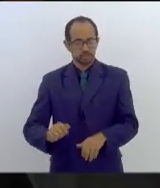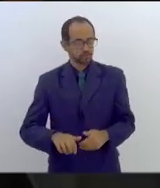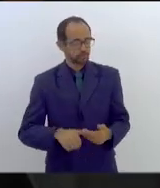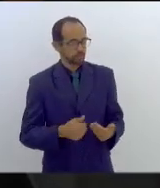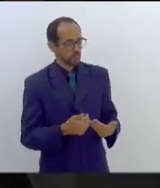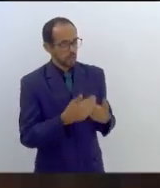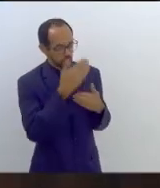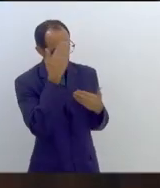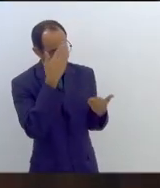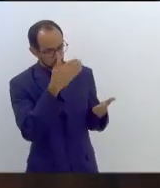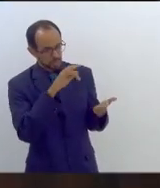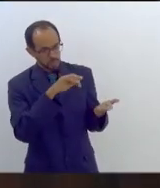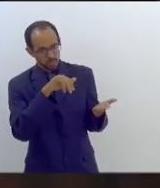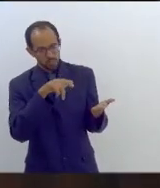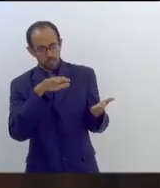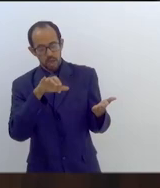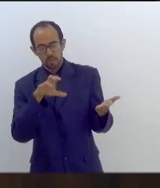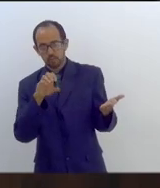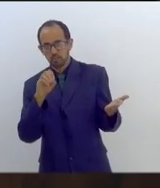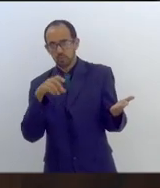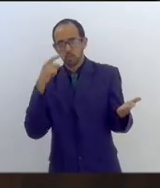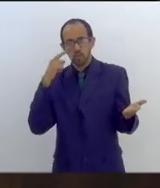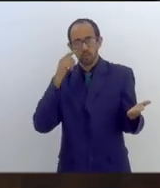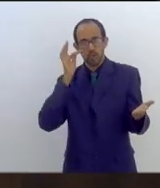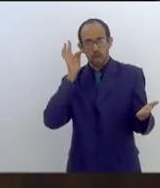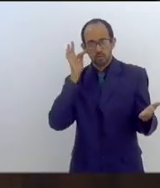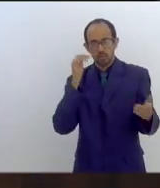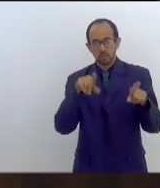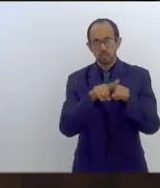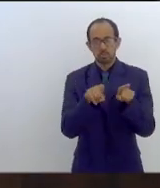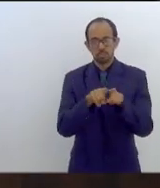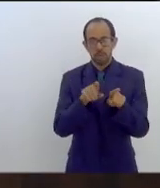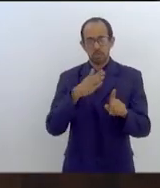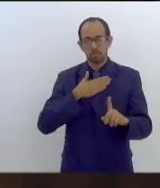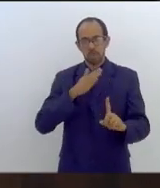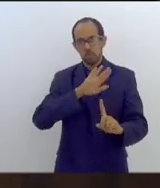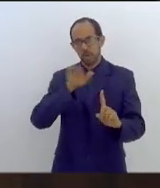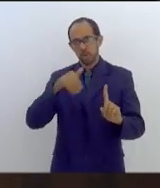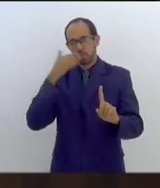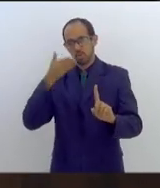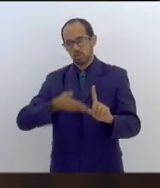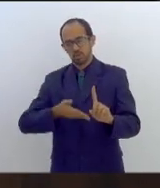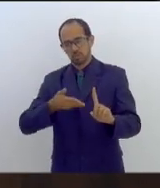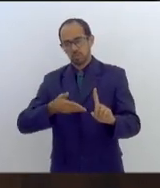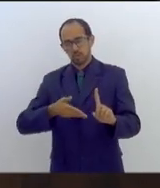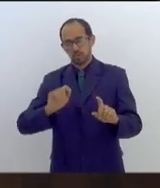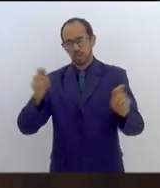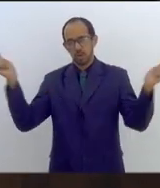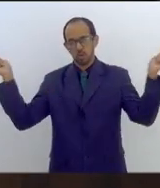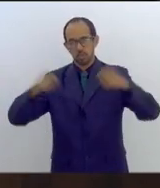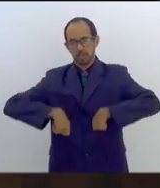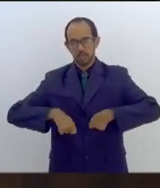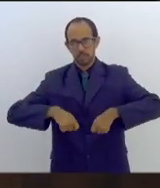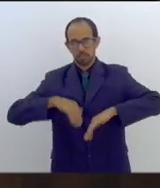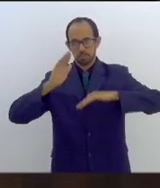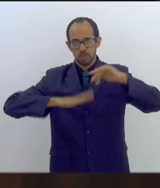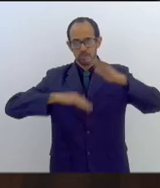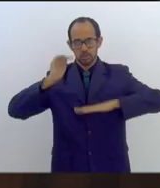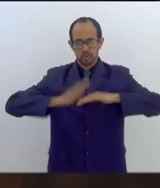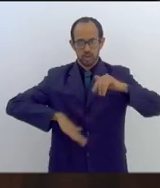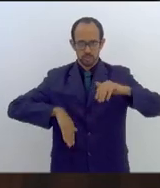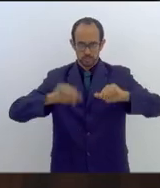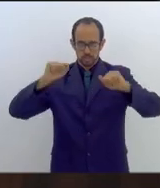Agradecendo ao deputado Flávio Serafini, deixando também aqui o meu reconhecimento pela competência, profissionalismo e